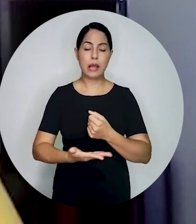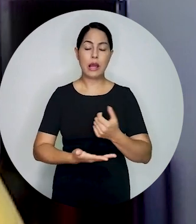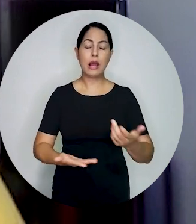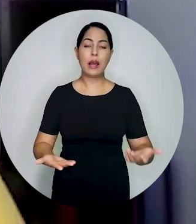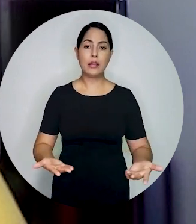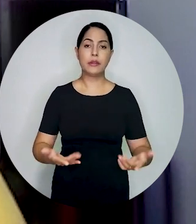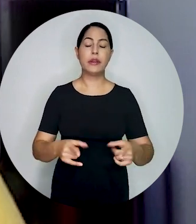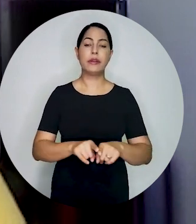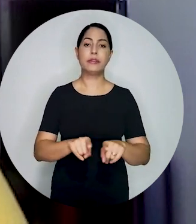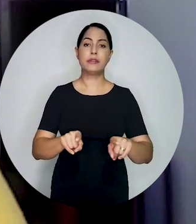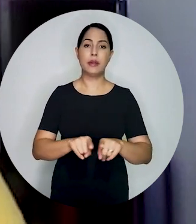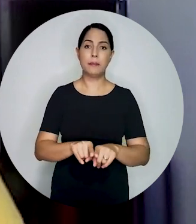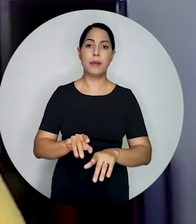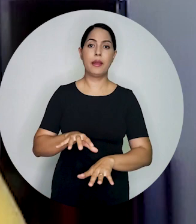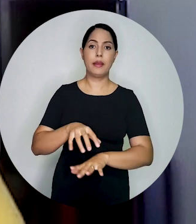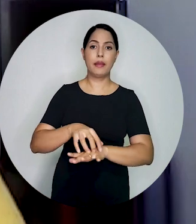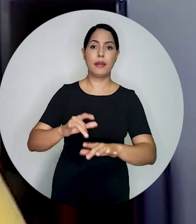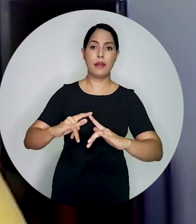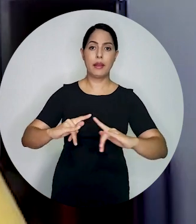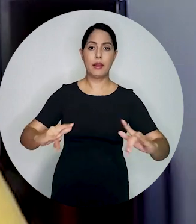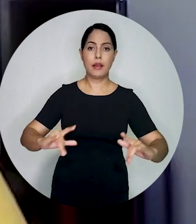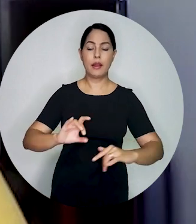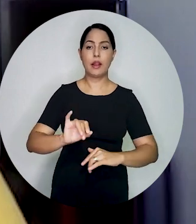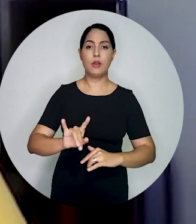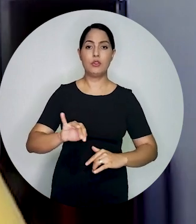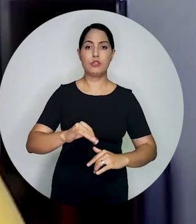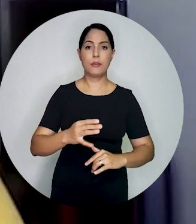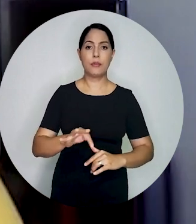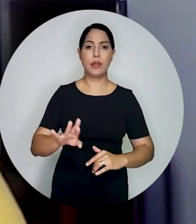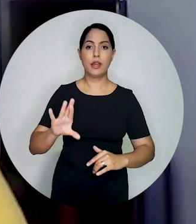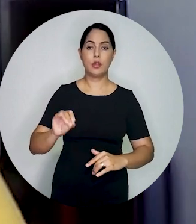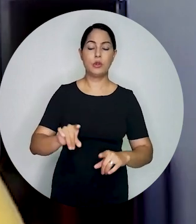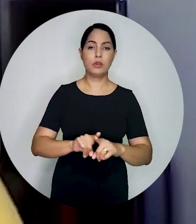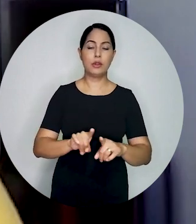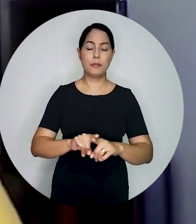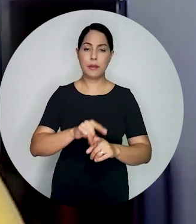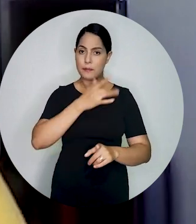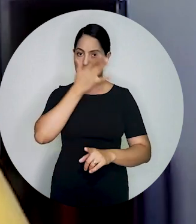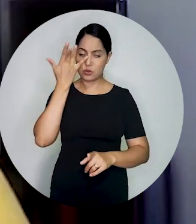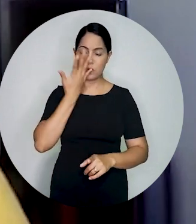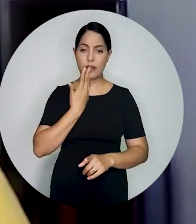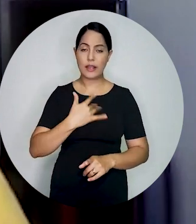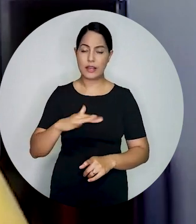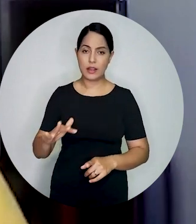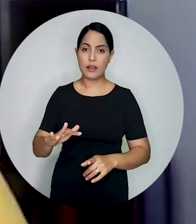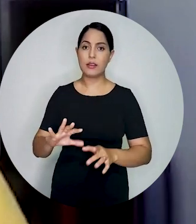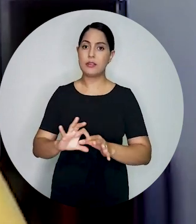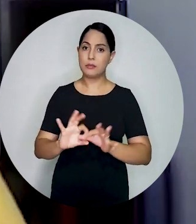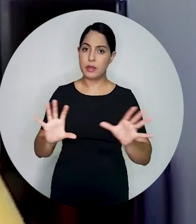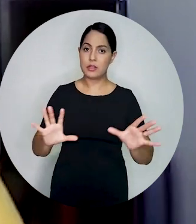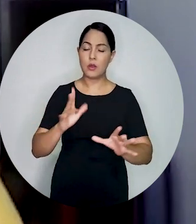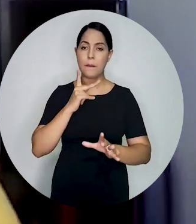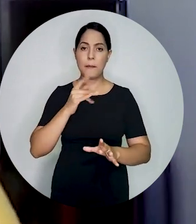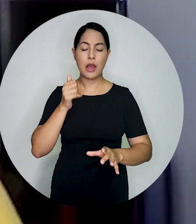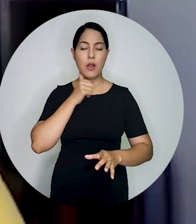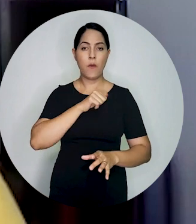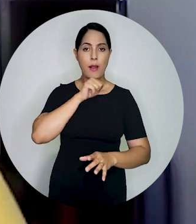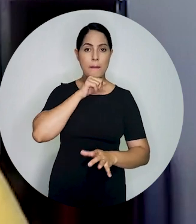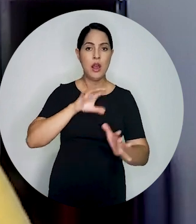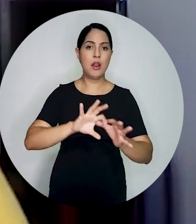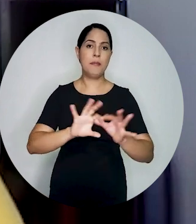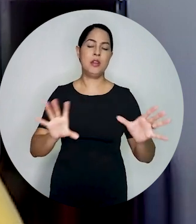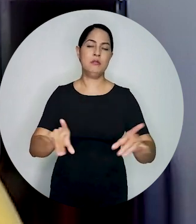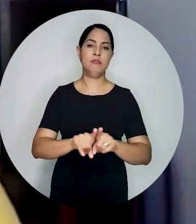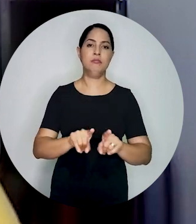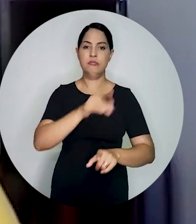direitos fundamentais, condição de alojamento, a liberação de crianças com seus pais,